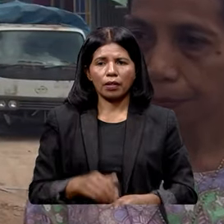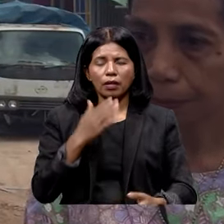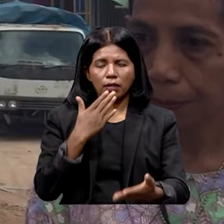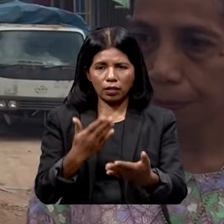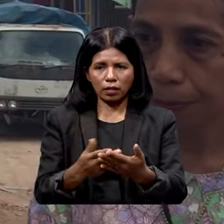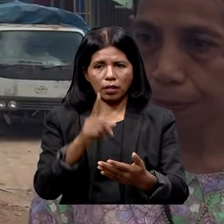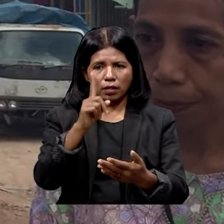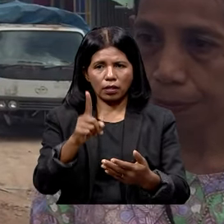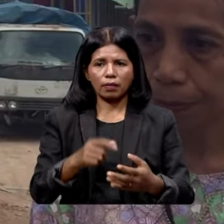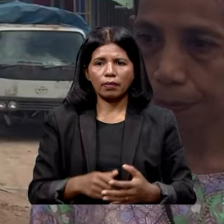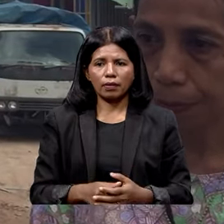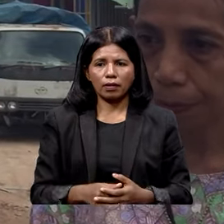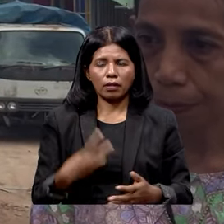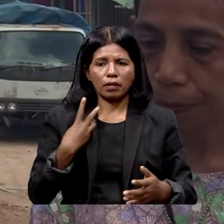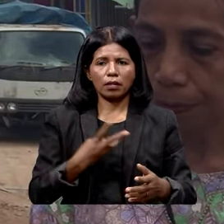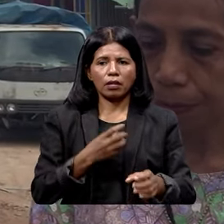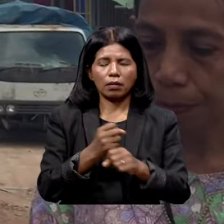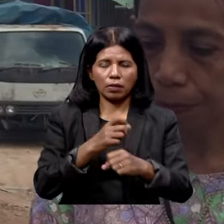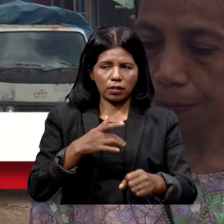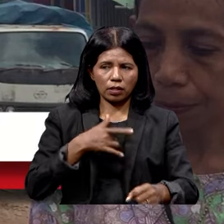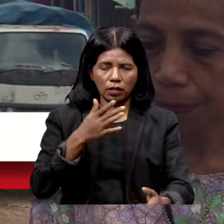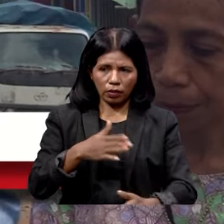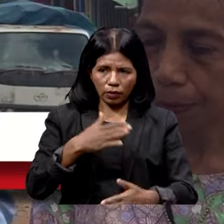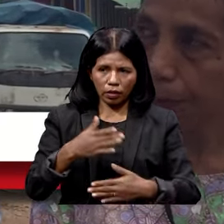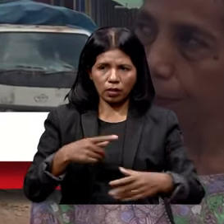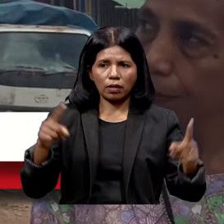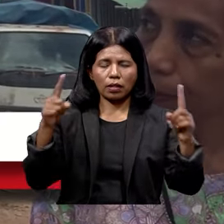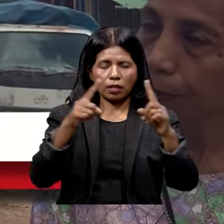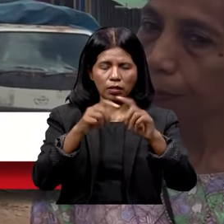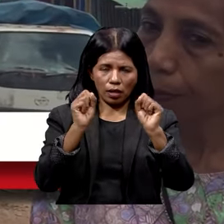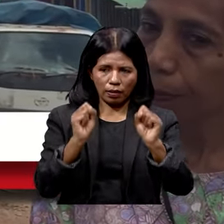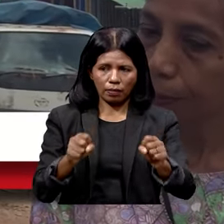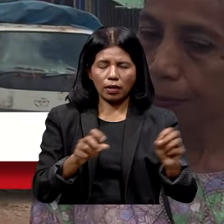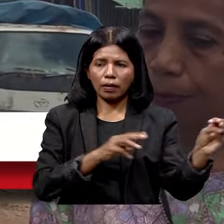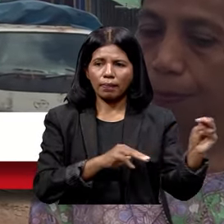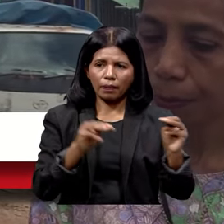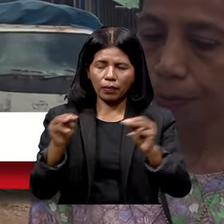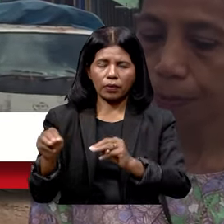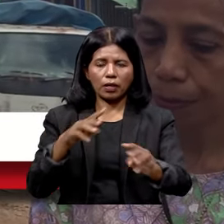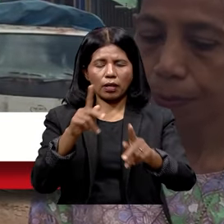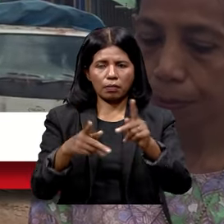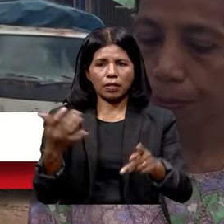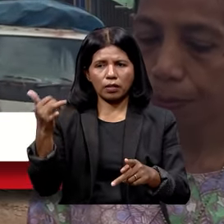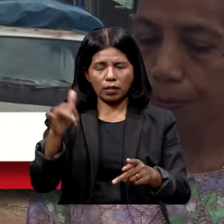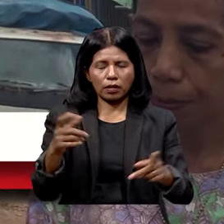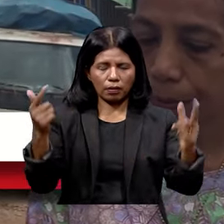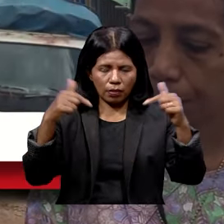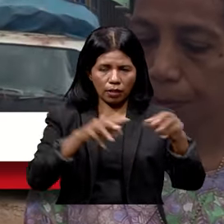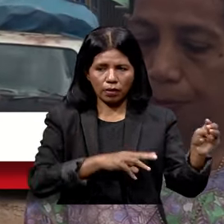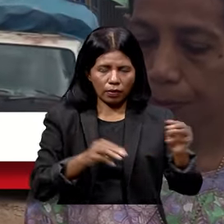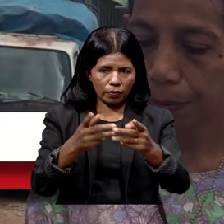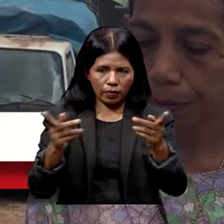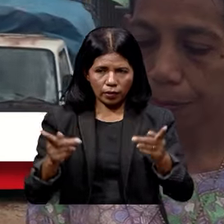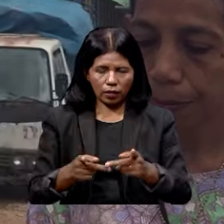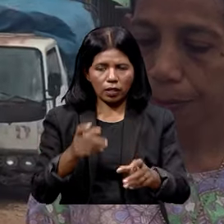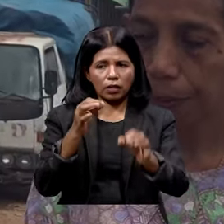maka lebih kami apresia maka consegue muda kumdar sini. Mainnya, mesmo